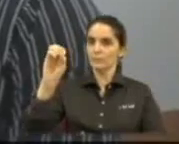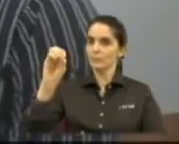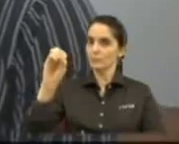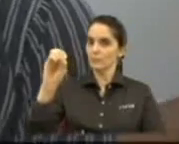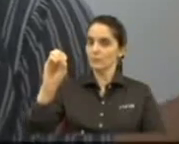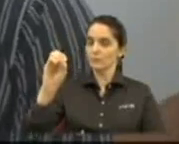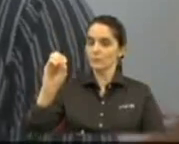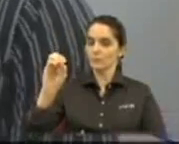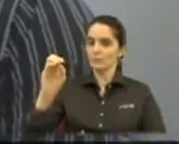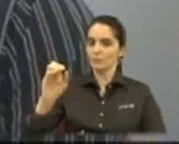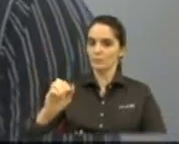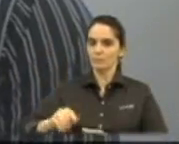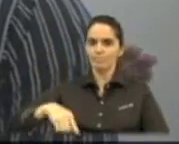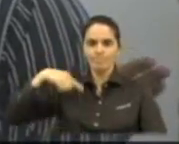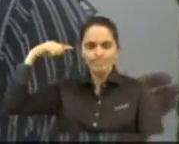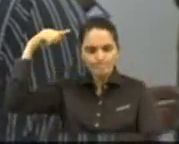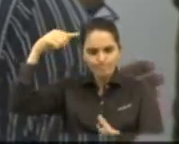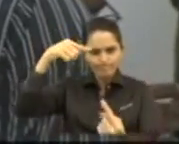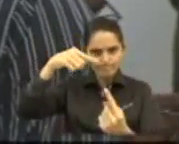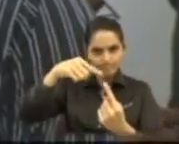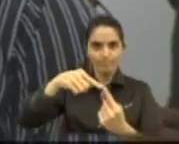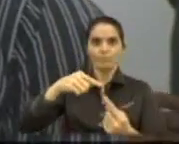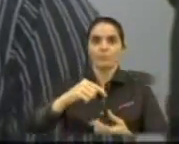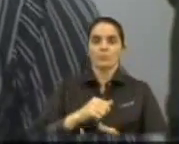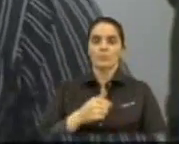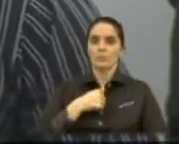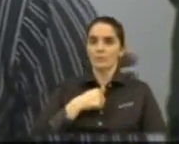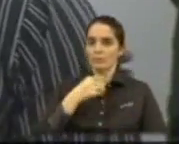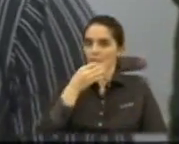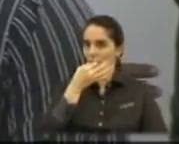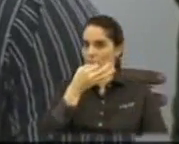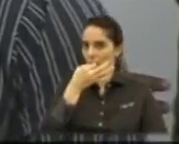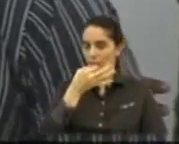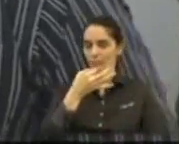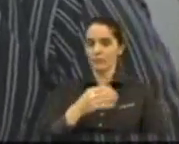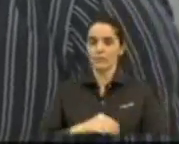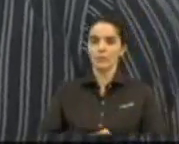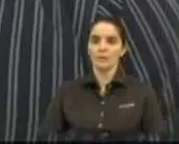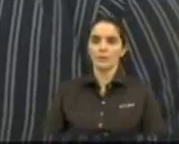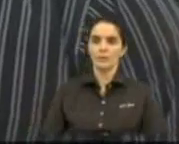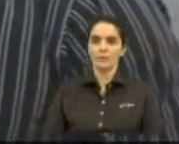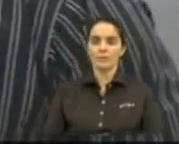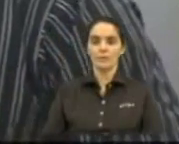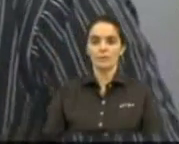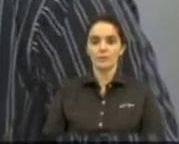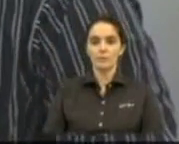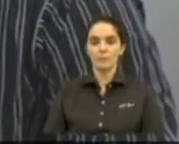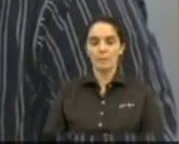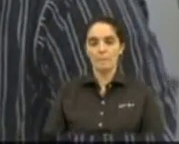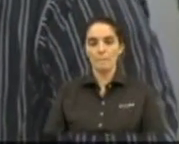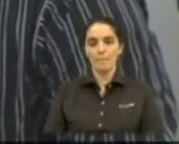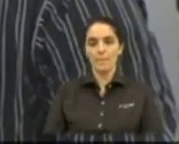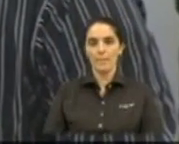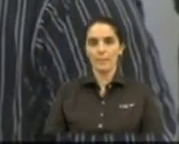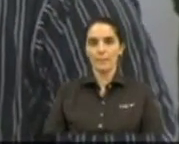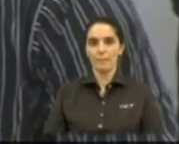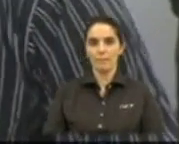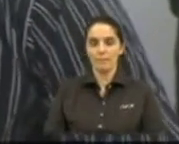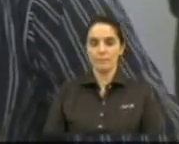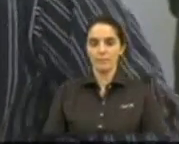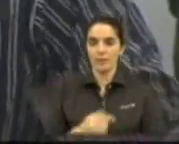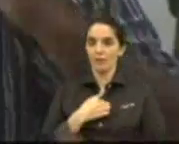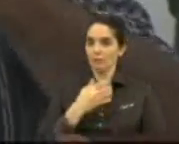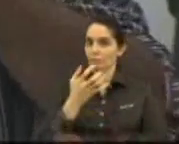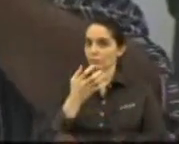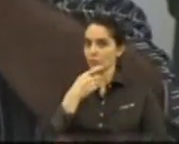intensa, incisiva do que a que eu propus, vereador. Eu acho que tua moção ela tem um efeito muito mais importante do que esta. Mas eu